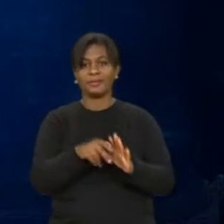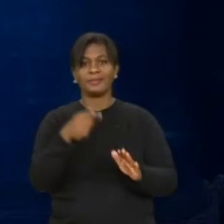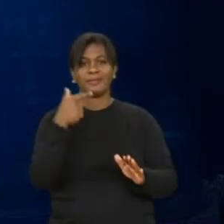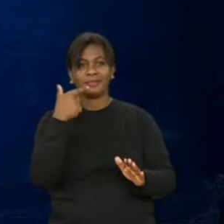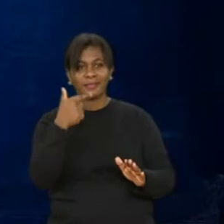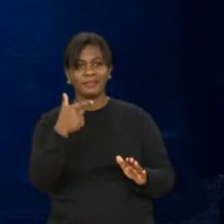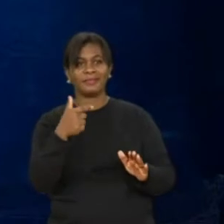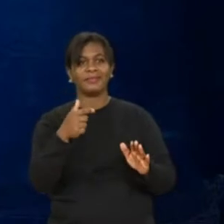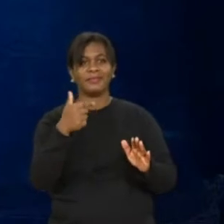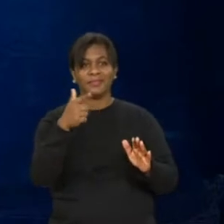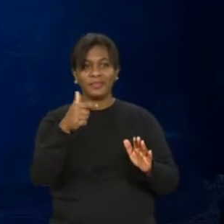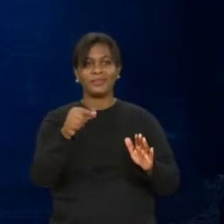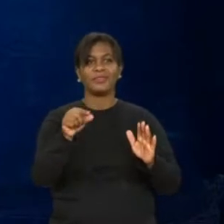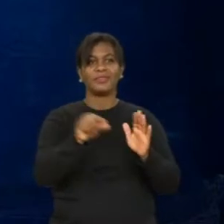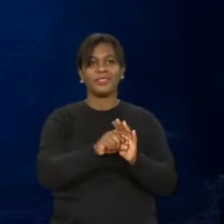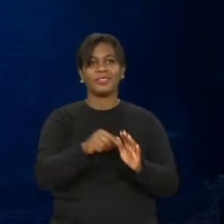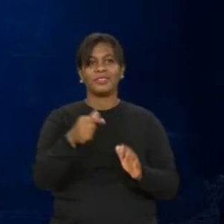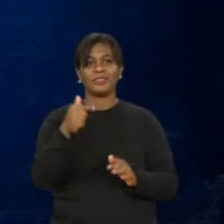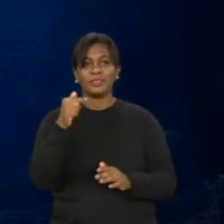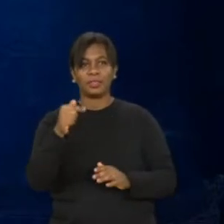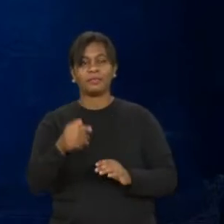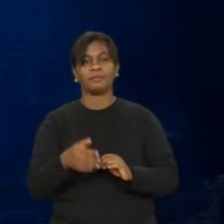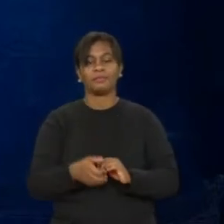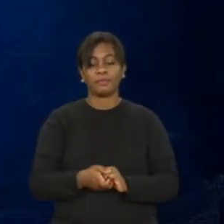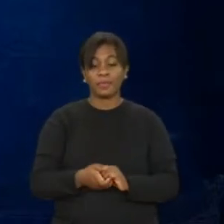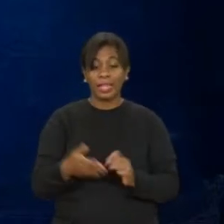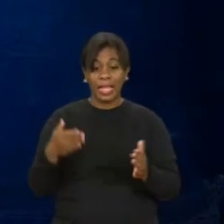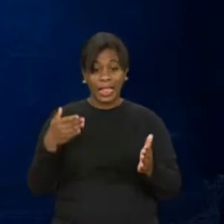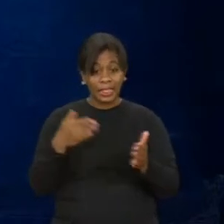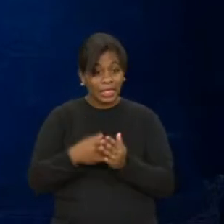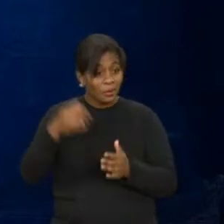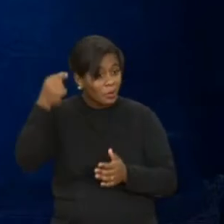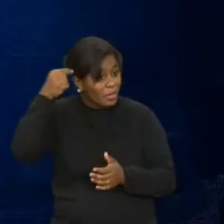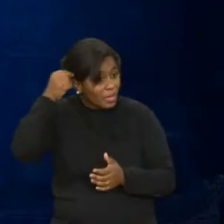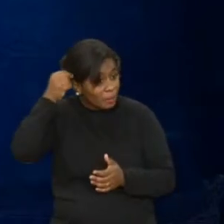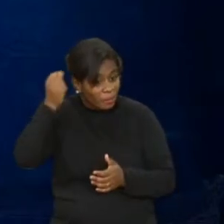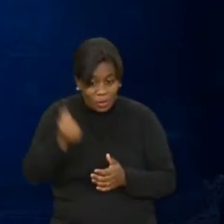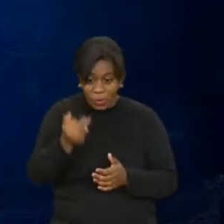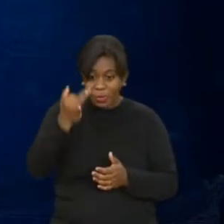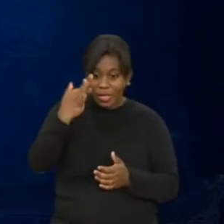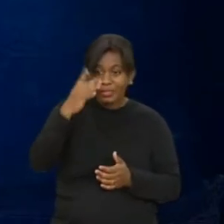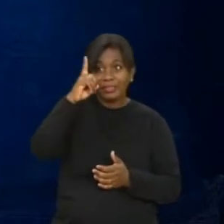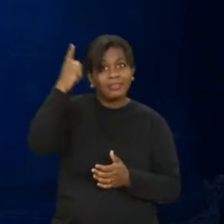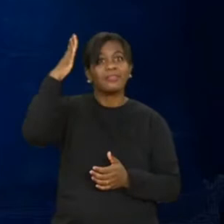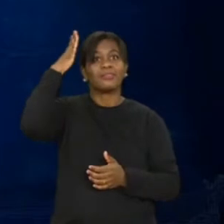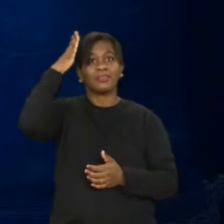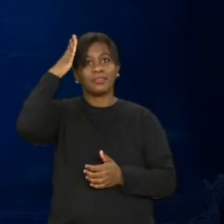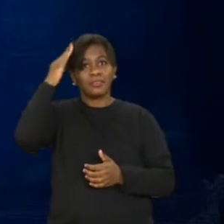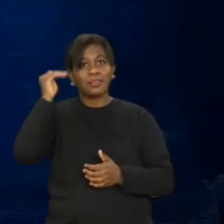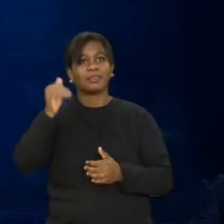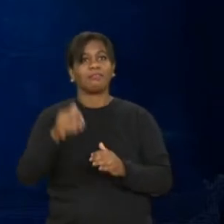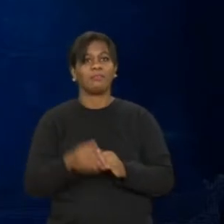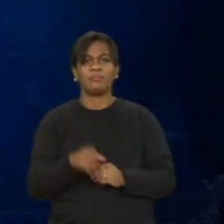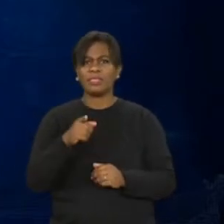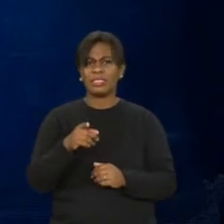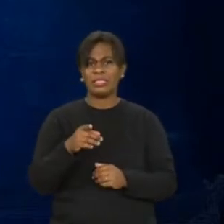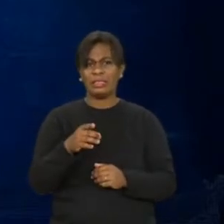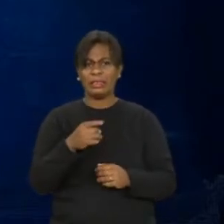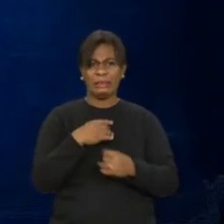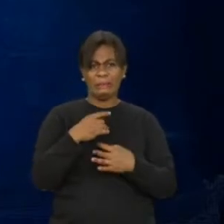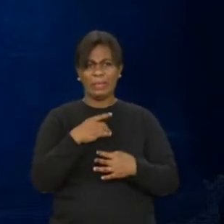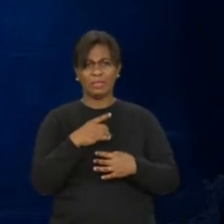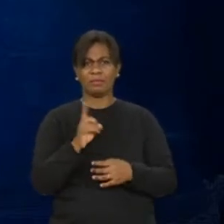vossa cabeça estão o quê? Contados. Não temais, pois,